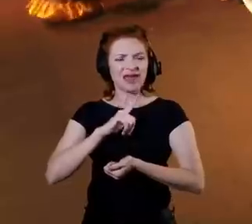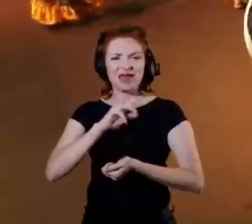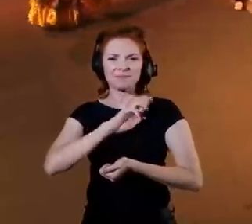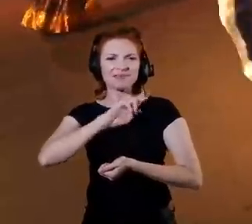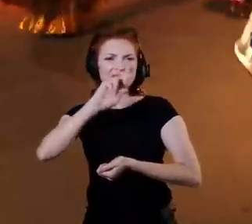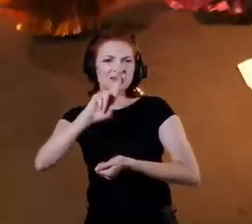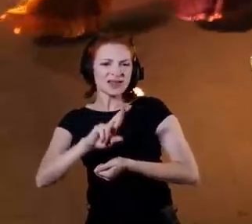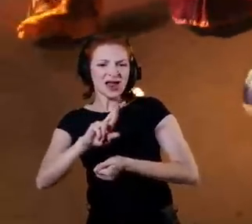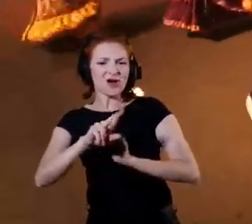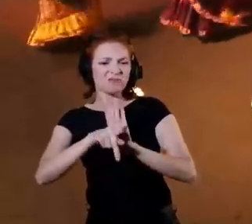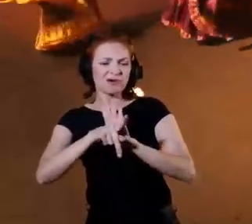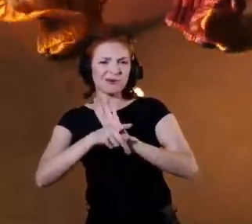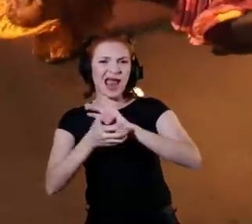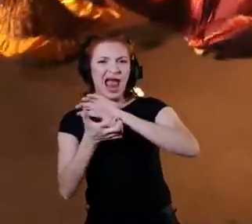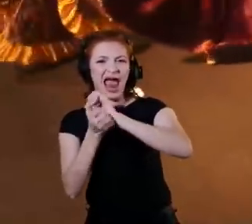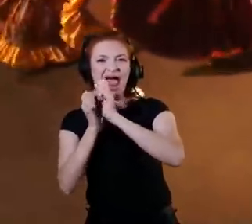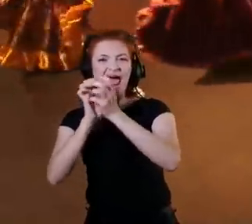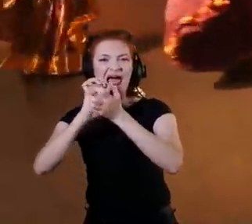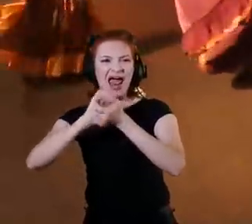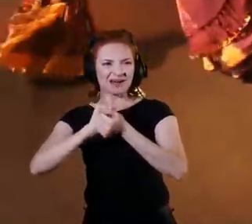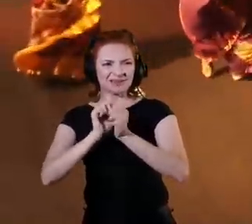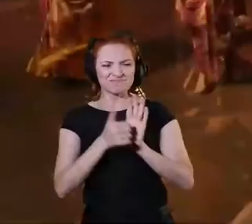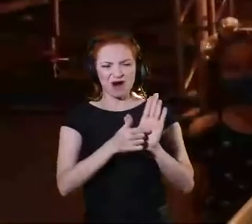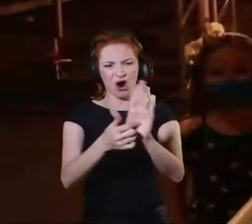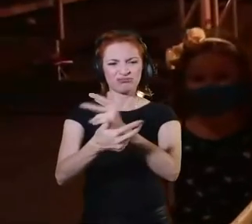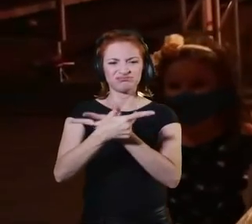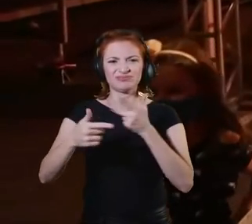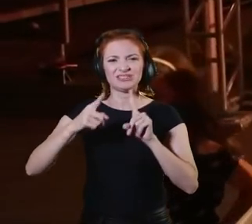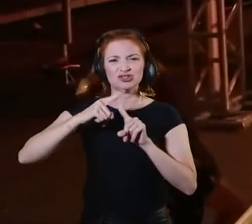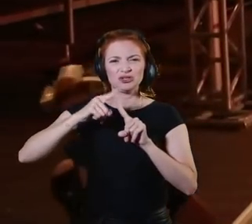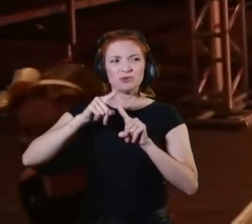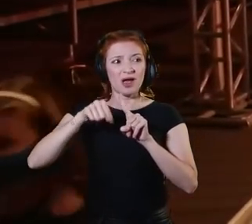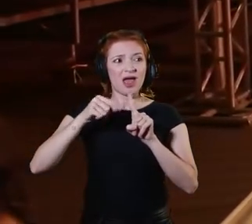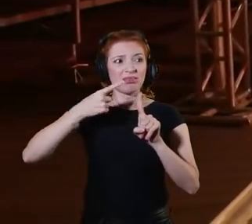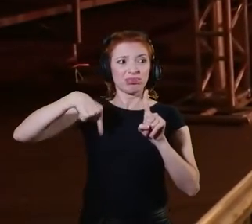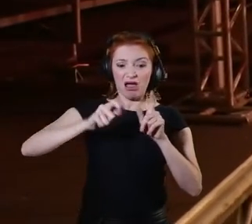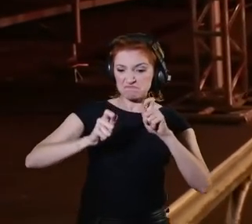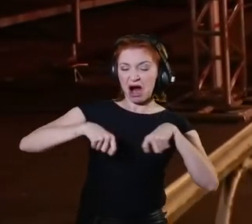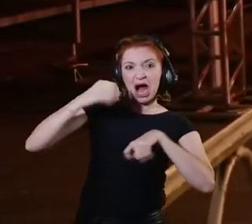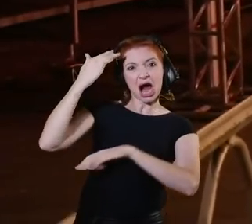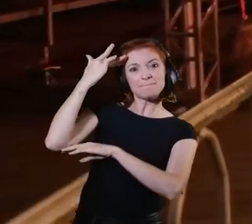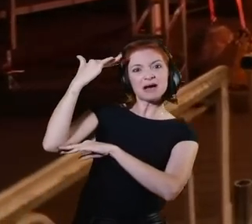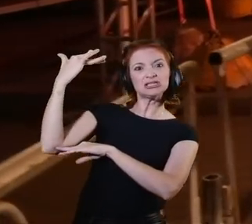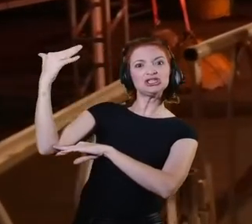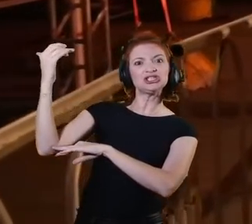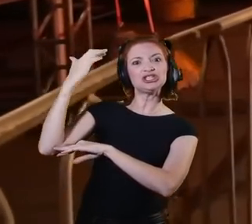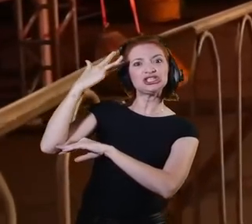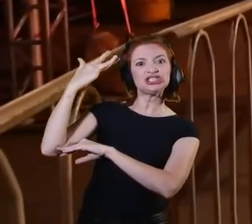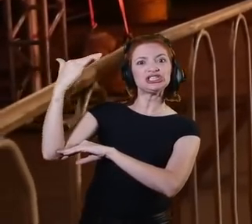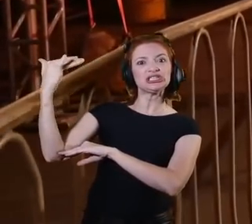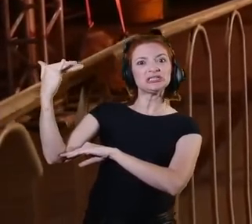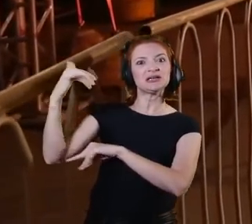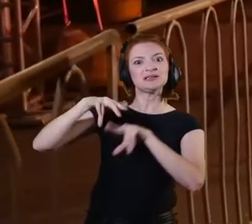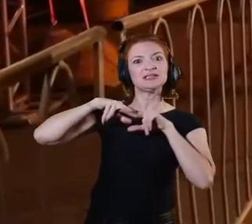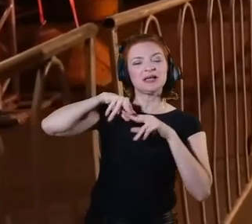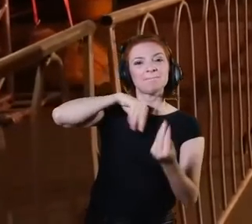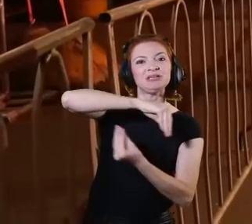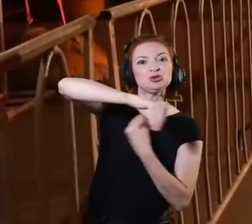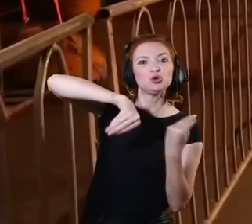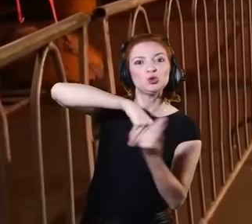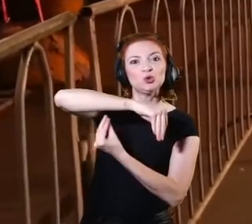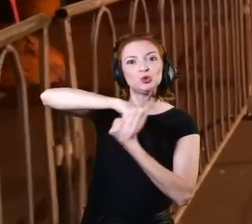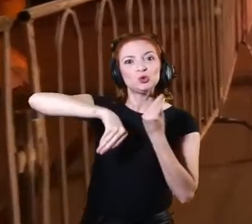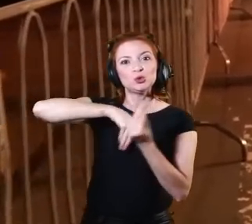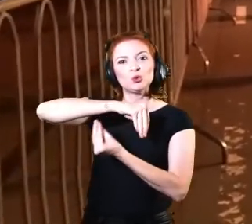através da arte que fazem com que a gente tenha o imaginário. E essa mistura de